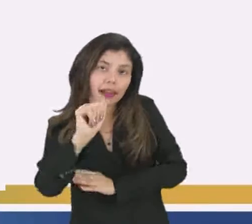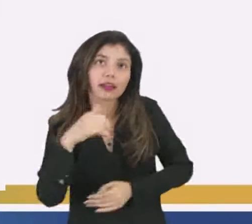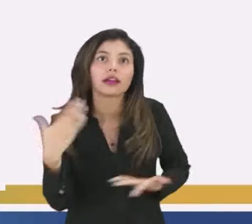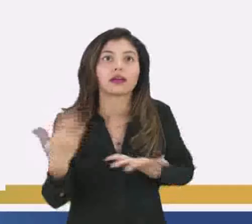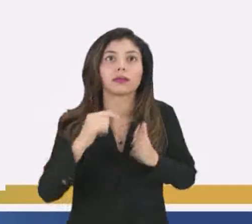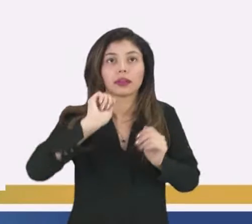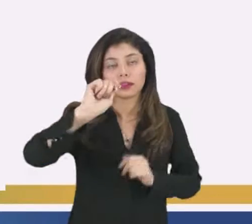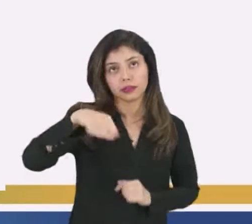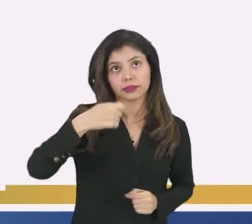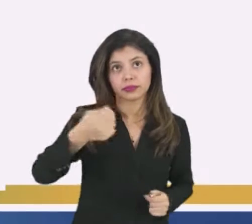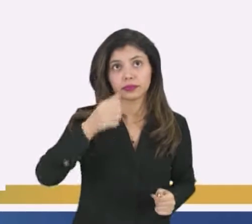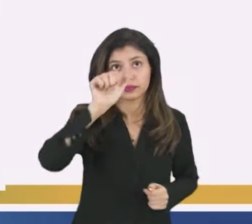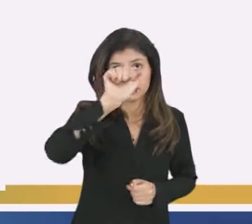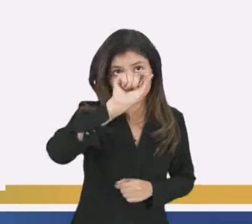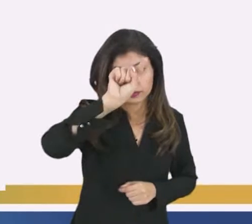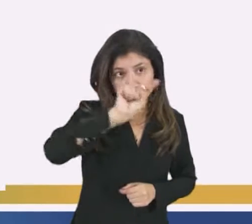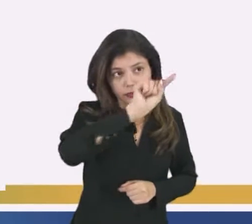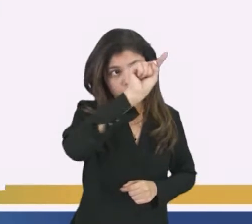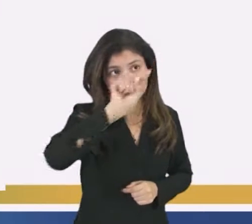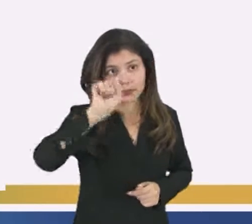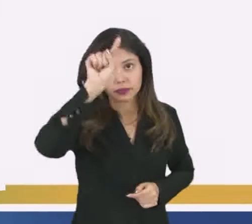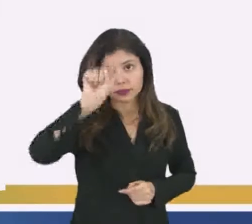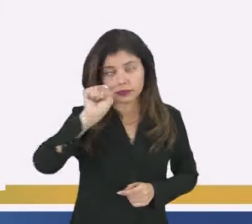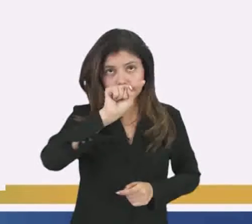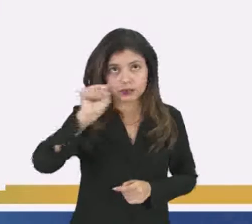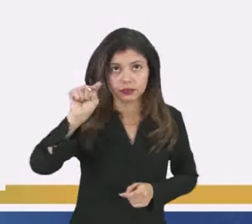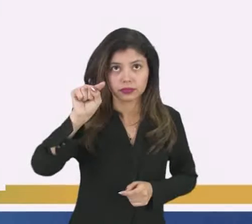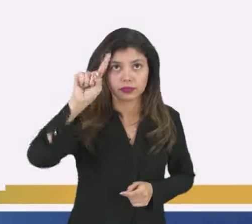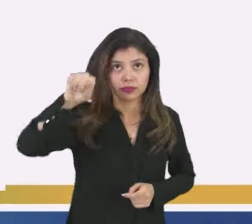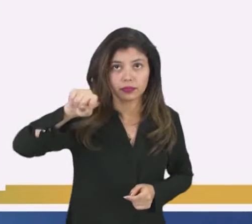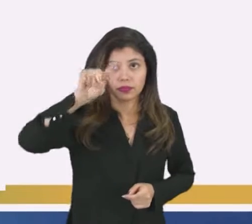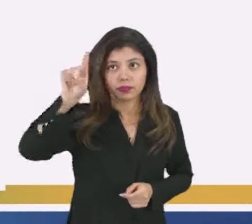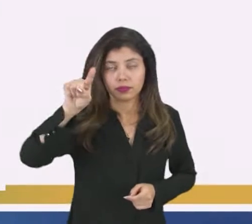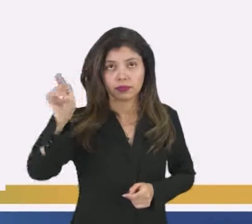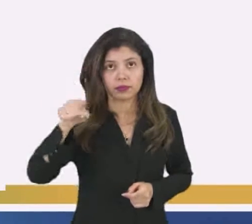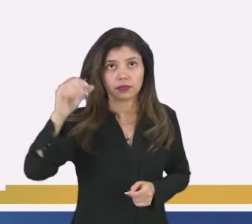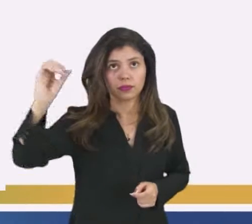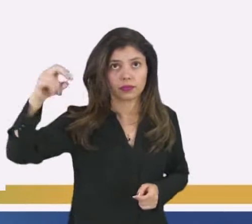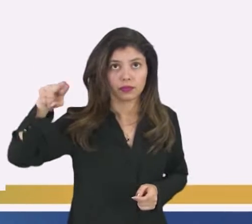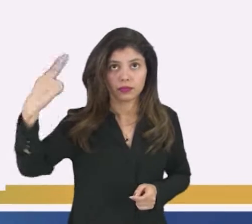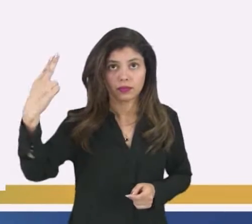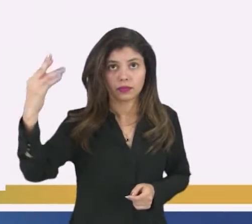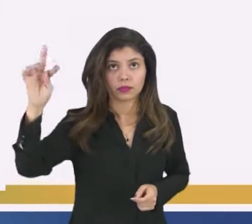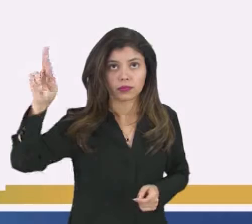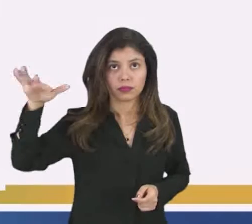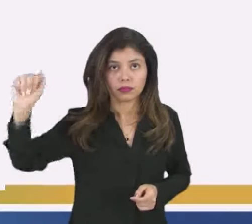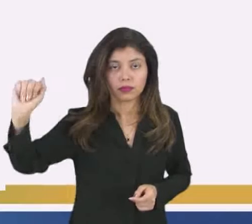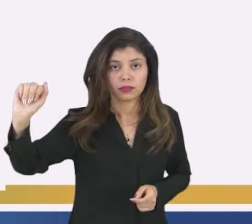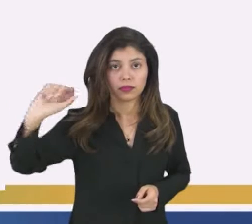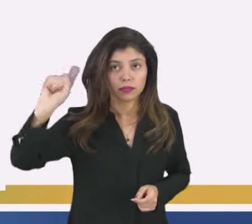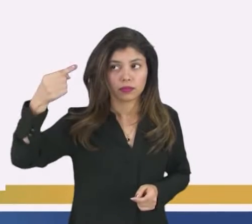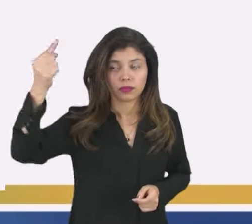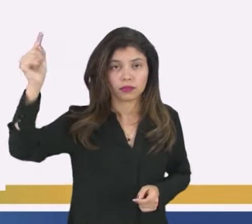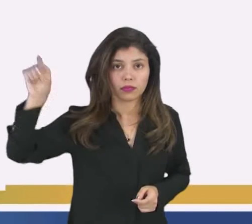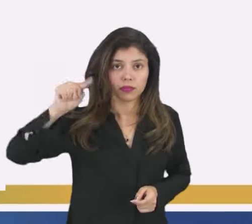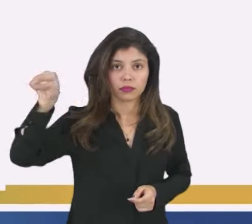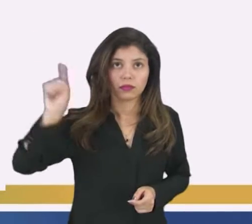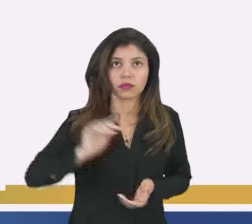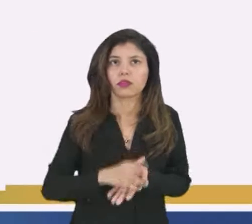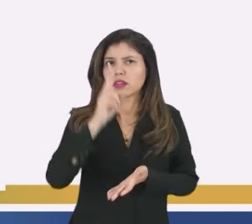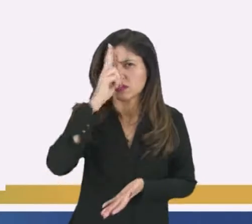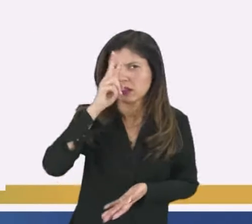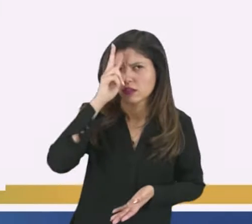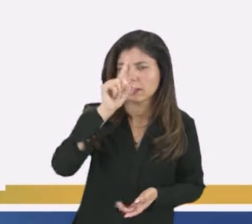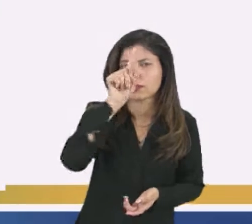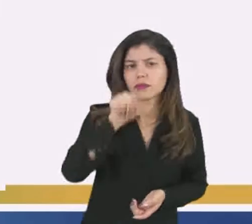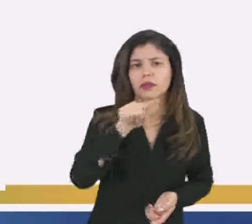pelo símbolo alfa perpendicular a beta ou beta perpendicular a alfa, ok? É só lembrar que esse T